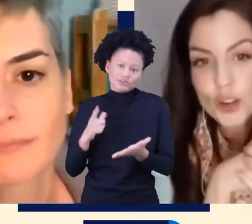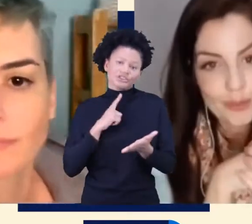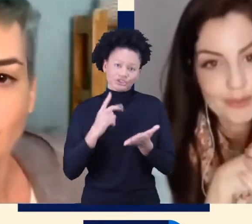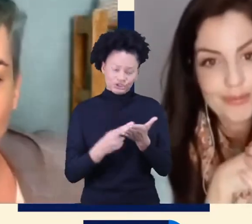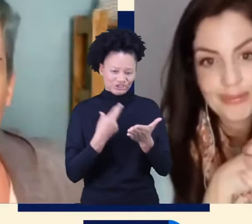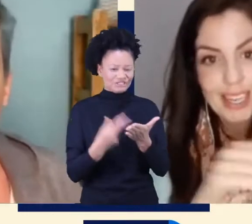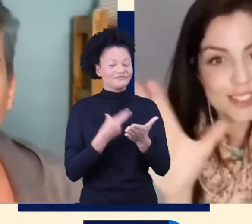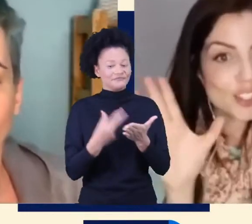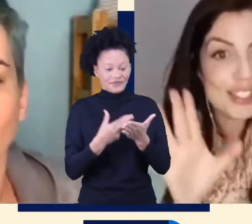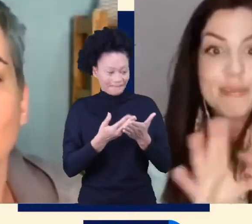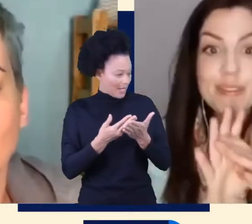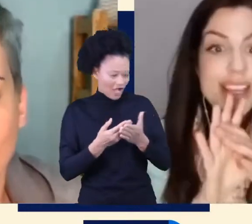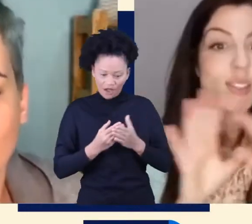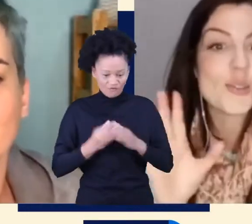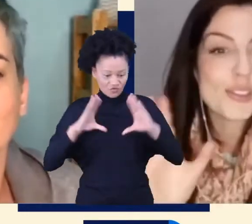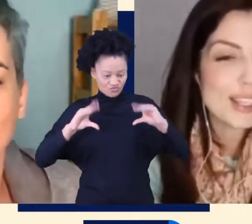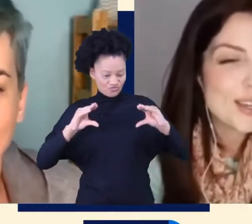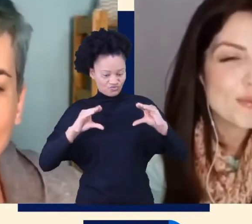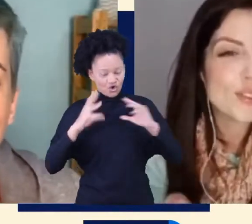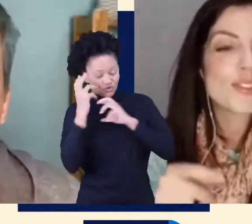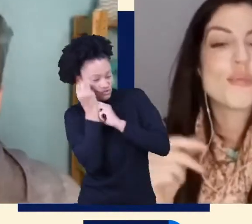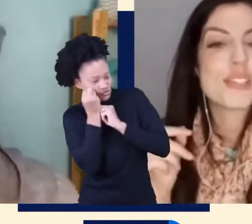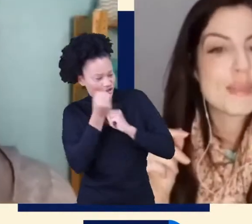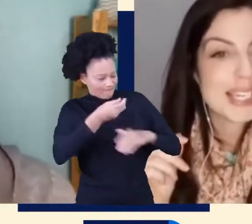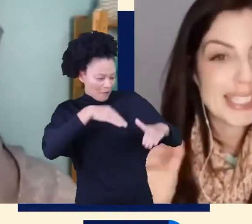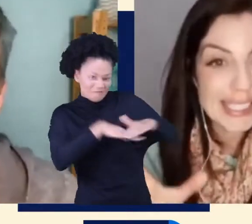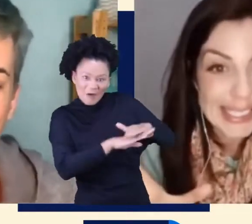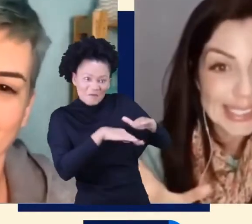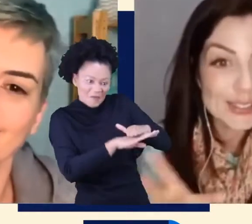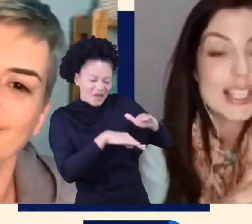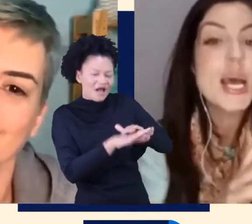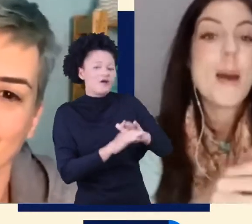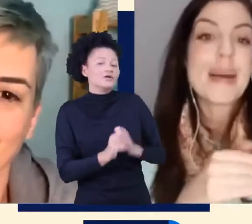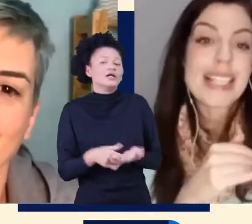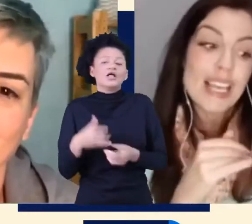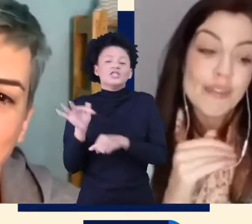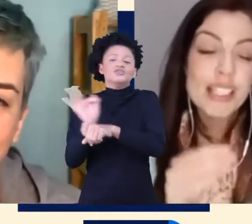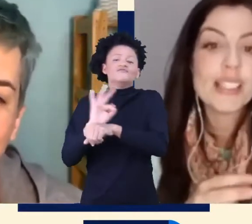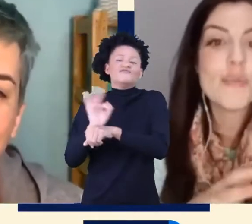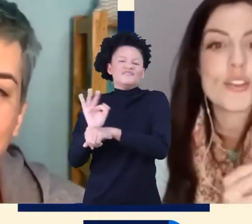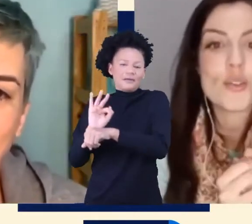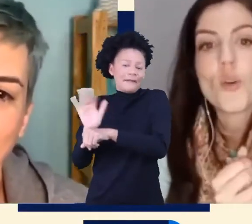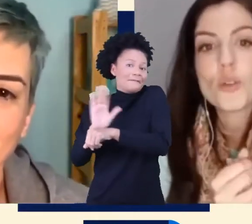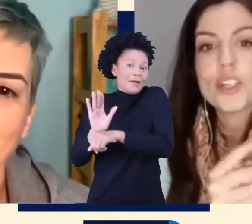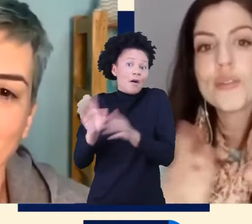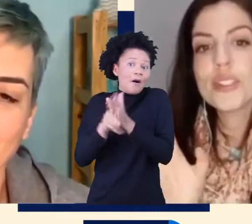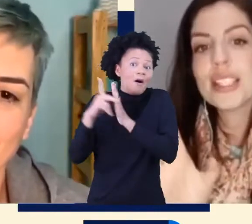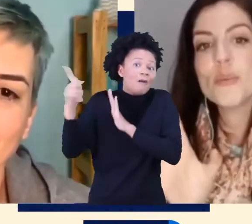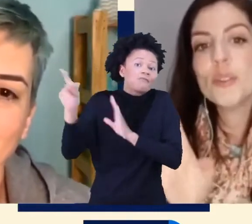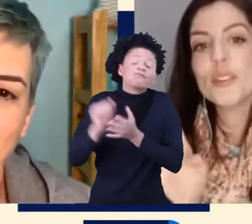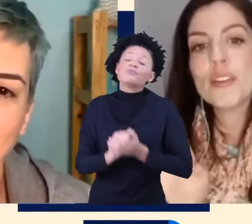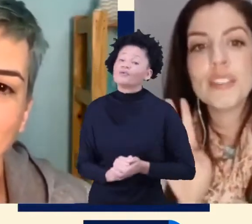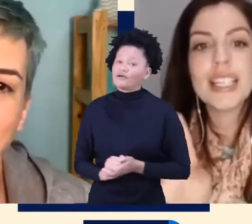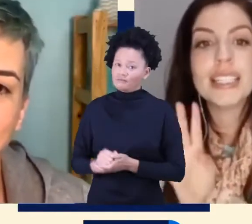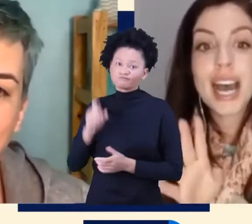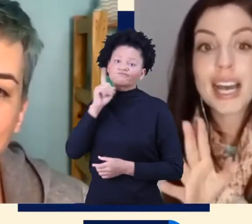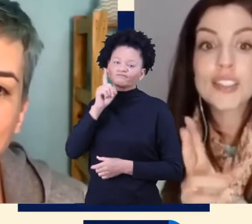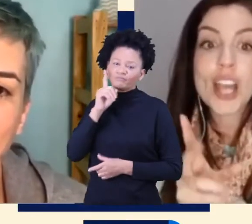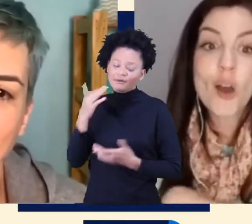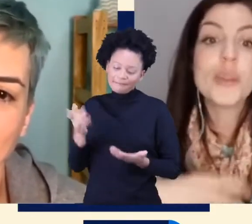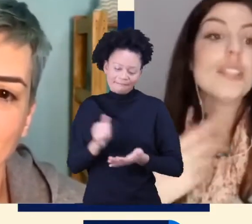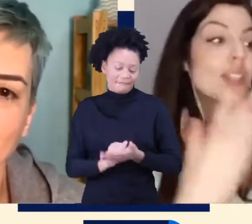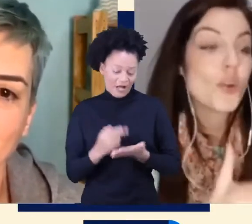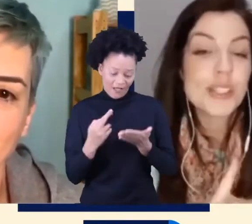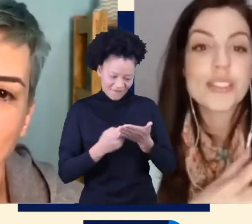do colchão. A gente sempre vê isso nos filmes, os filmes americanos, mas a revista embaixo do colchão é um símbolo da